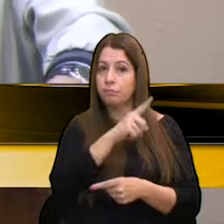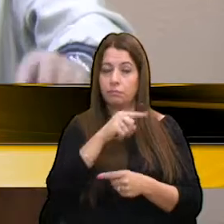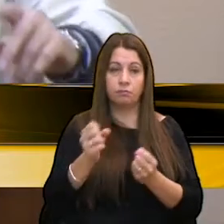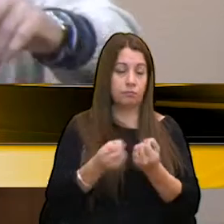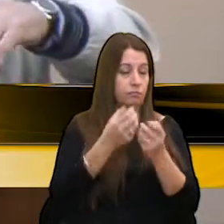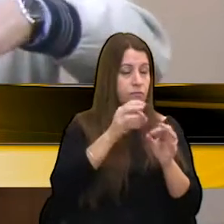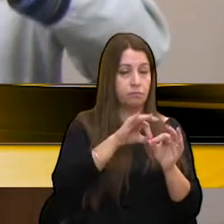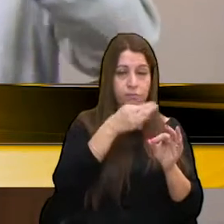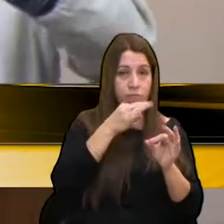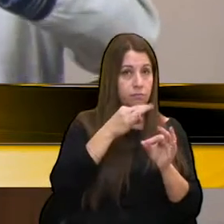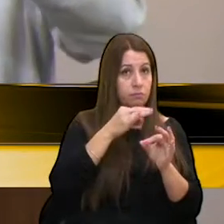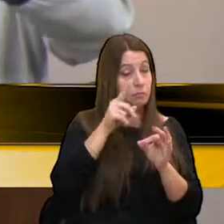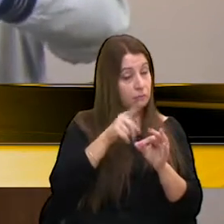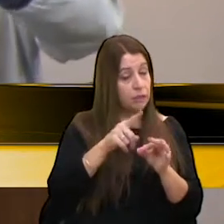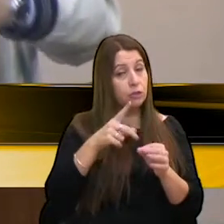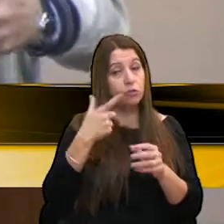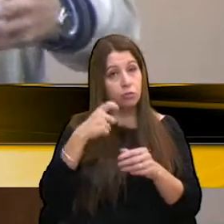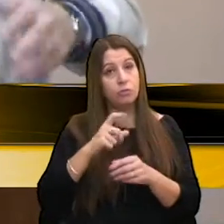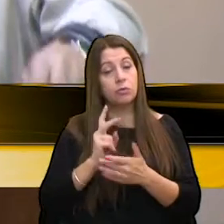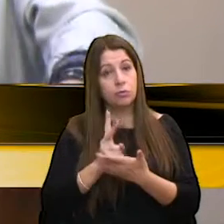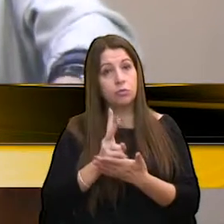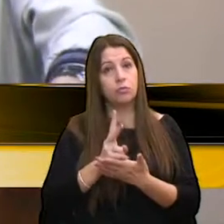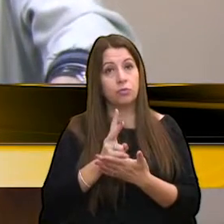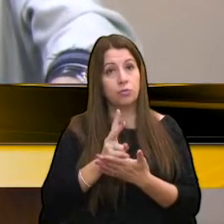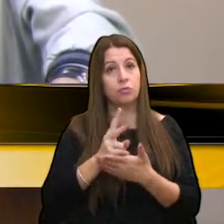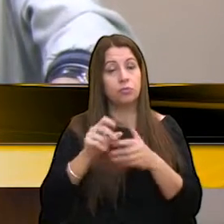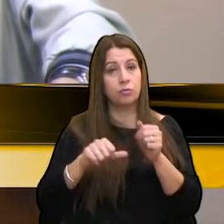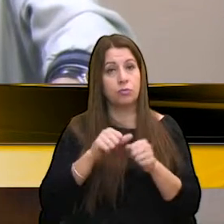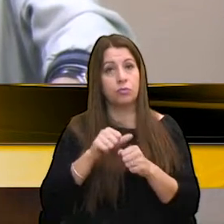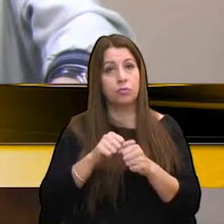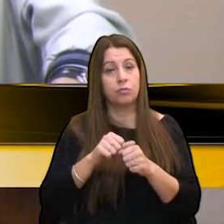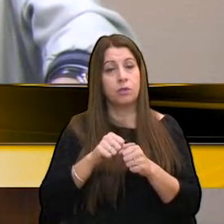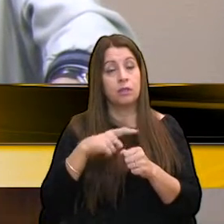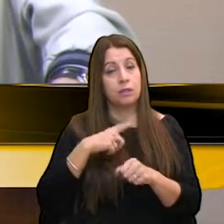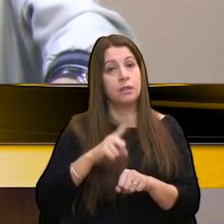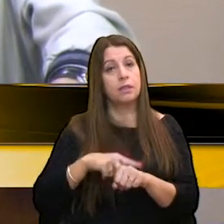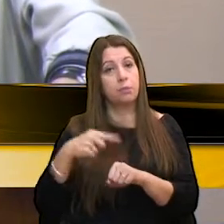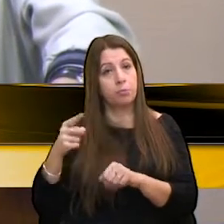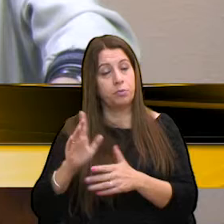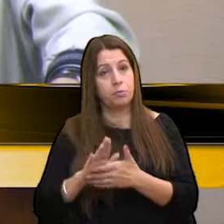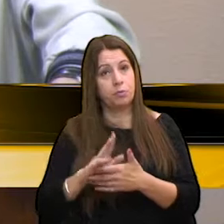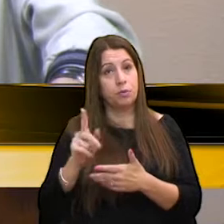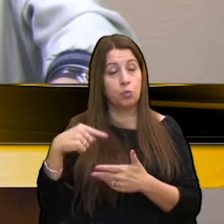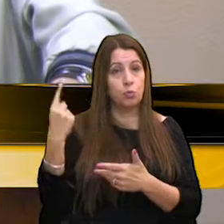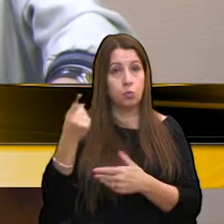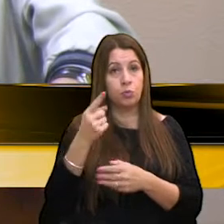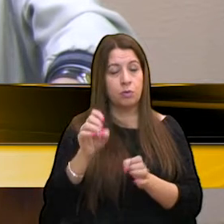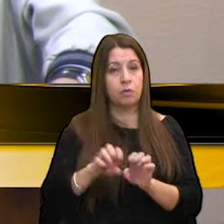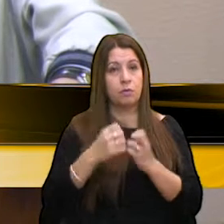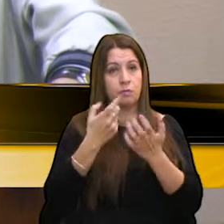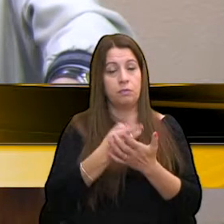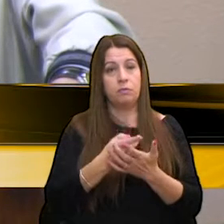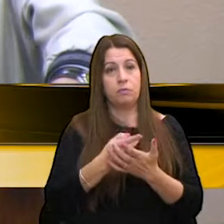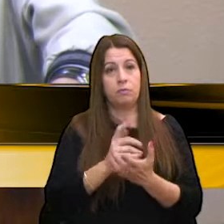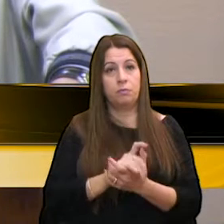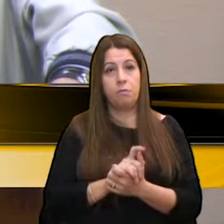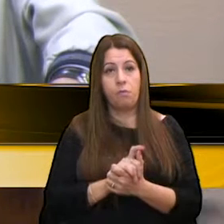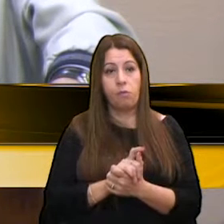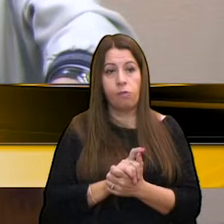da Festa da Uva, que eu acho que ainda tem condições de rever, tem tempo, e tantos outros eventos.